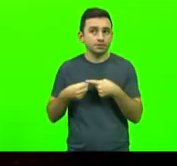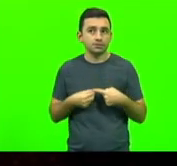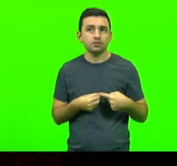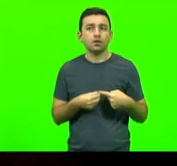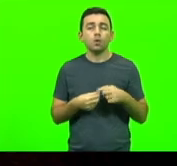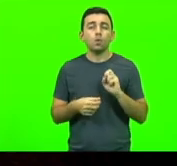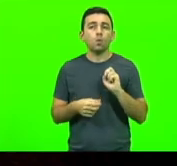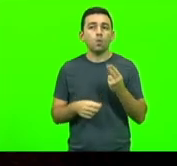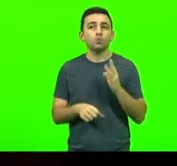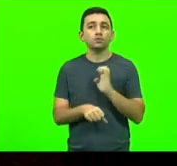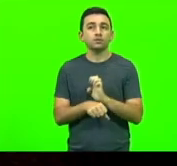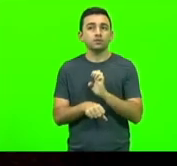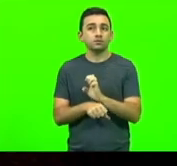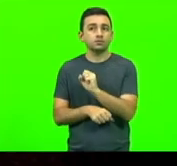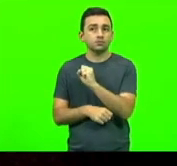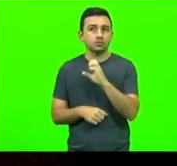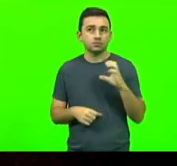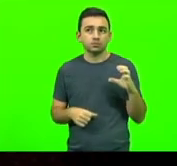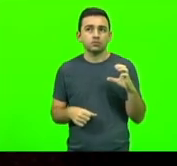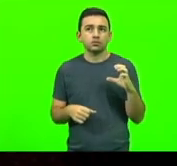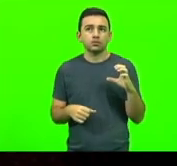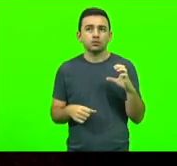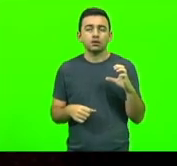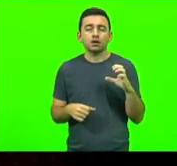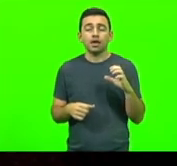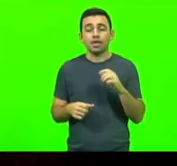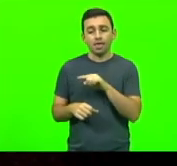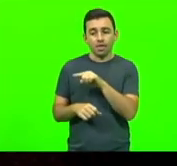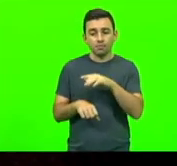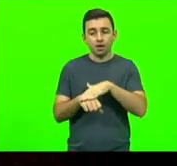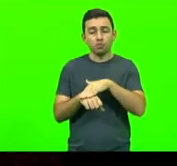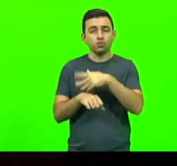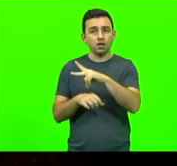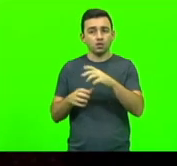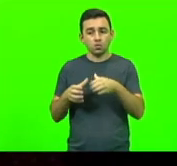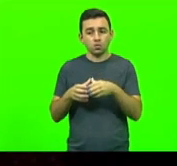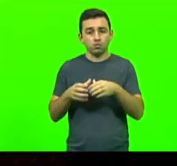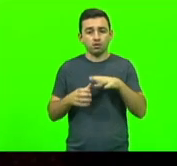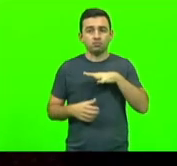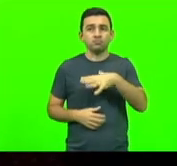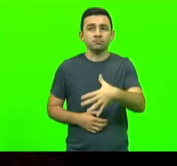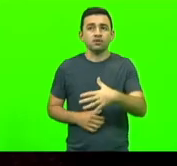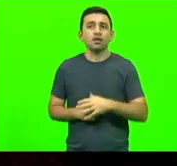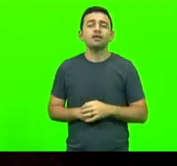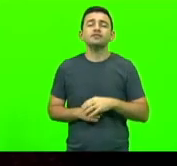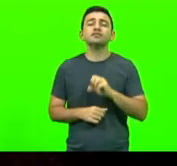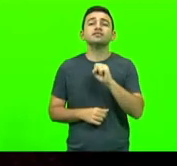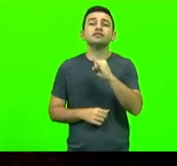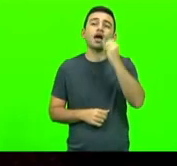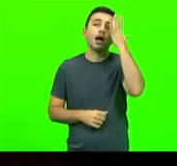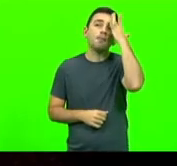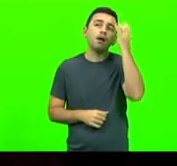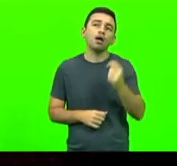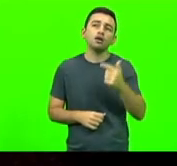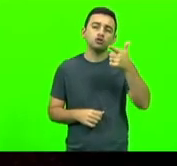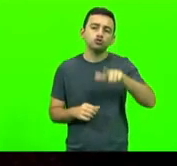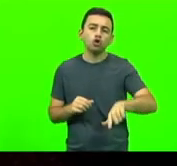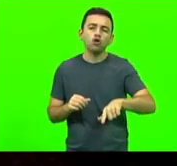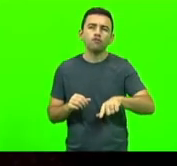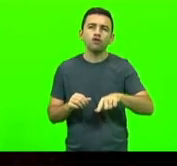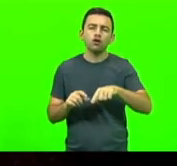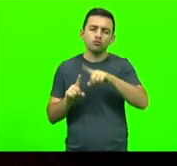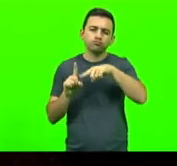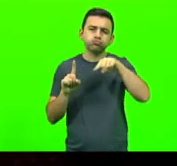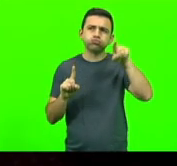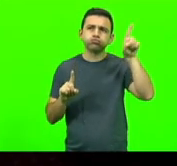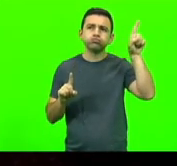do Estado possam tomar algumas atitudes. E amanhã, se essa pandemia volta a subir no nível alto, como já está